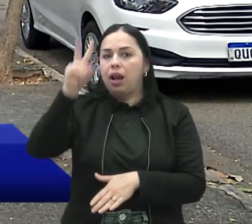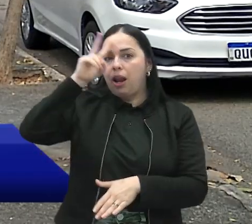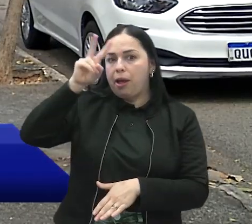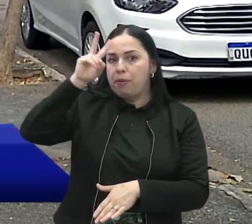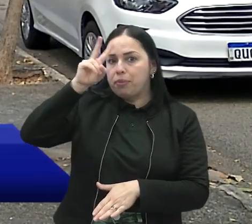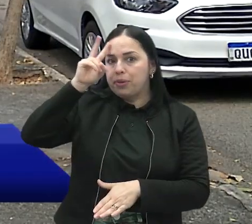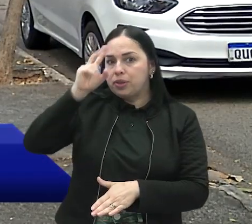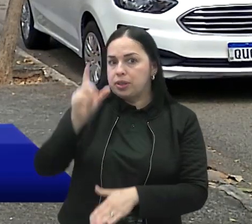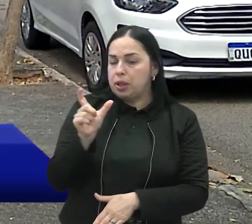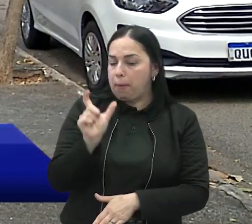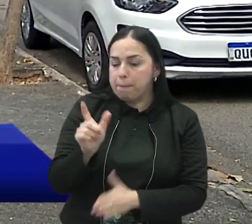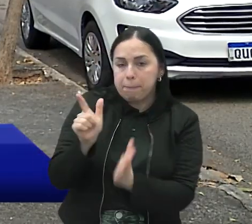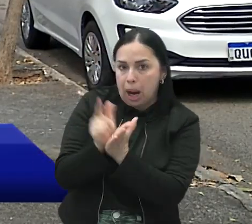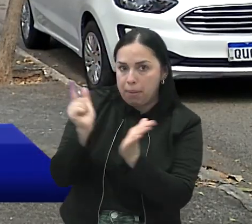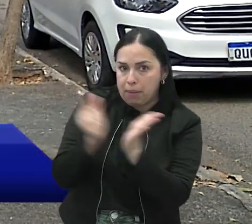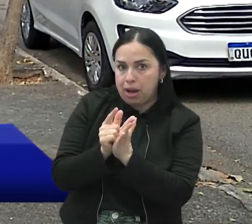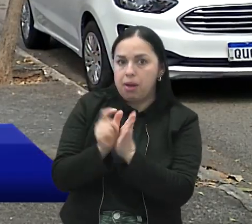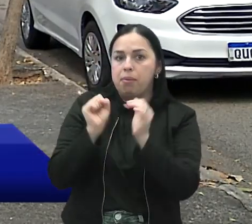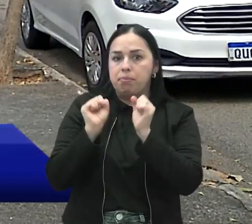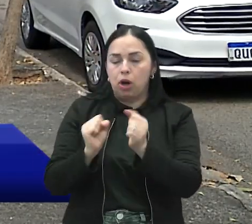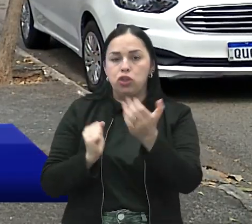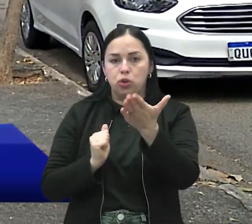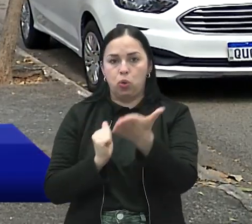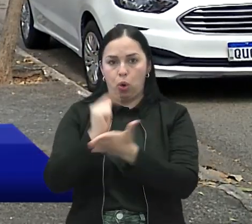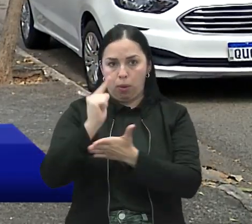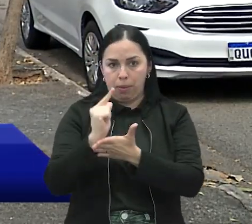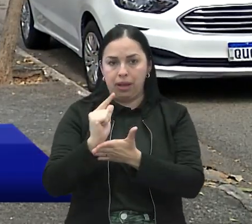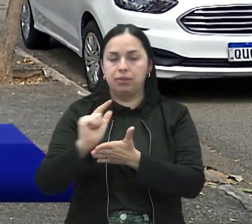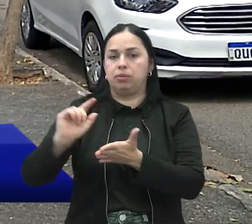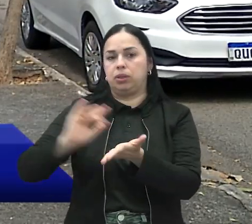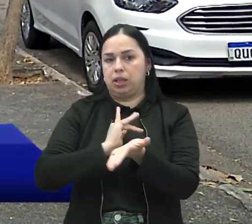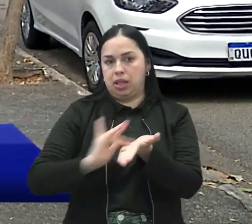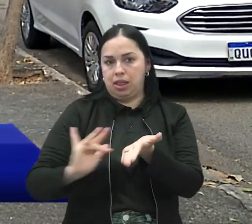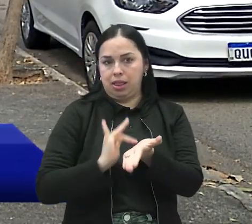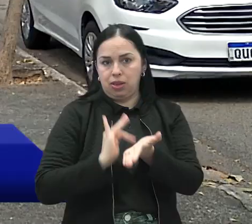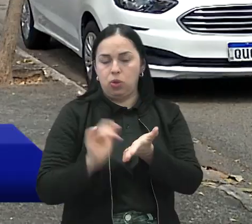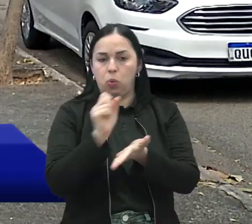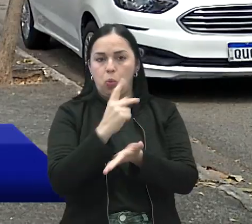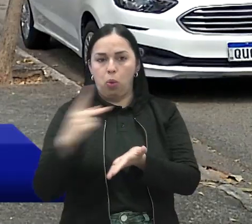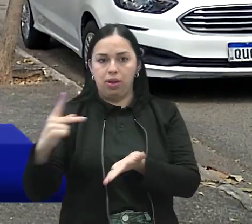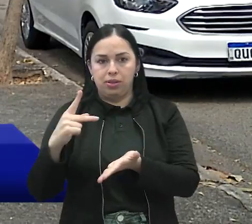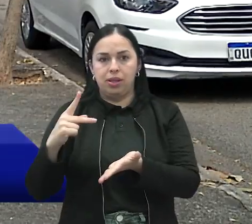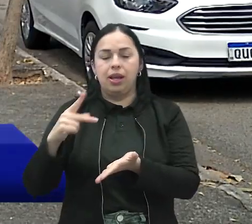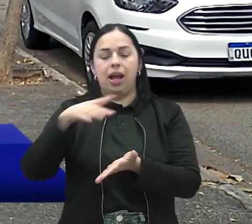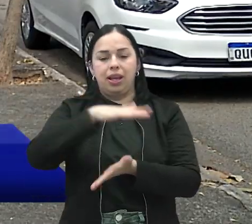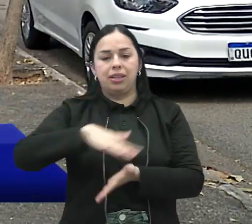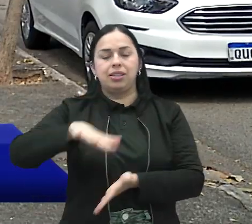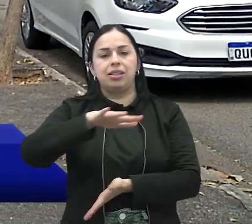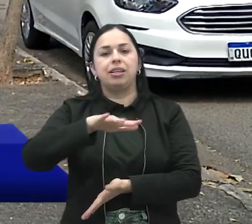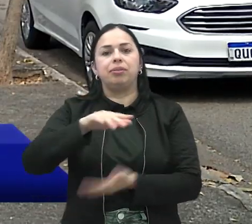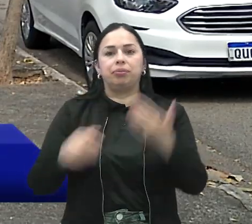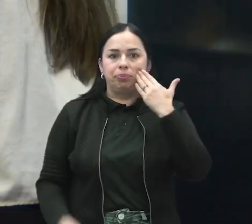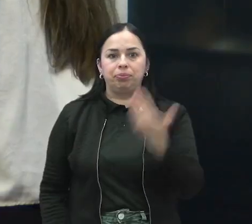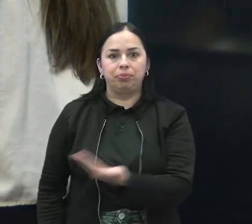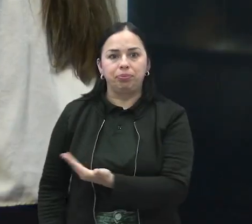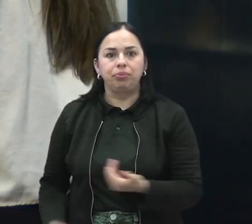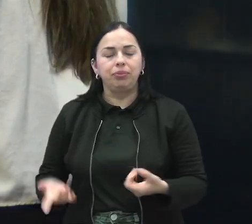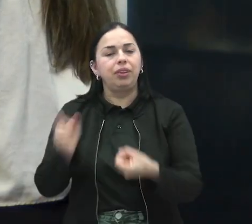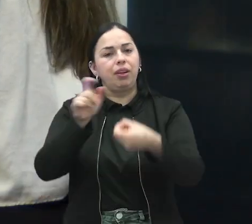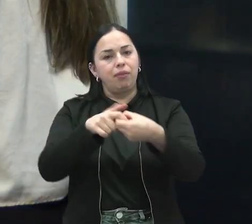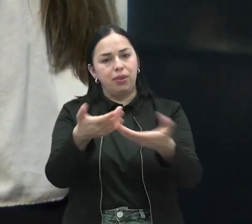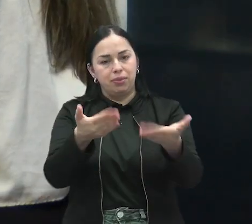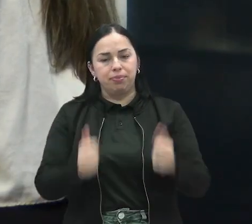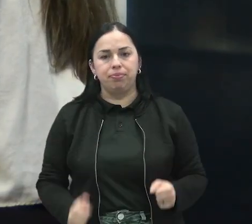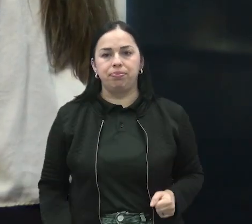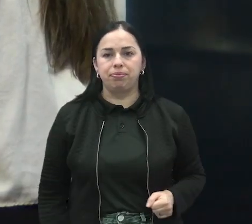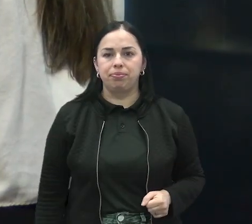que os tickets de estacionamento podem ser adquiridos de forma digital através do aplicativo Zona Azul SJC. Eu volto com